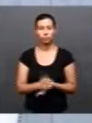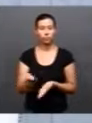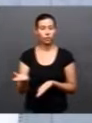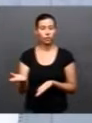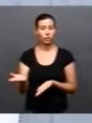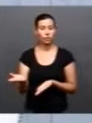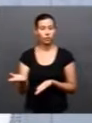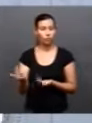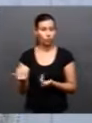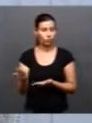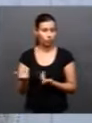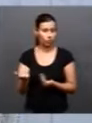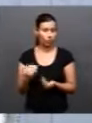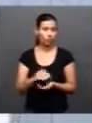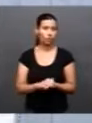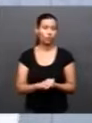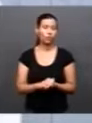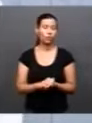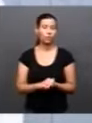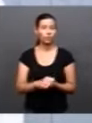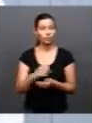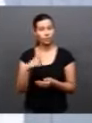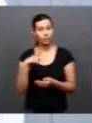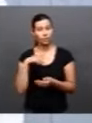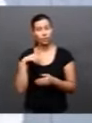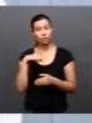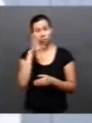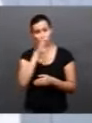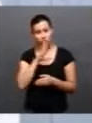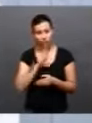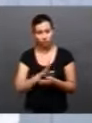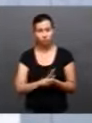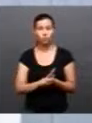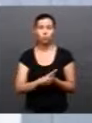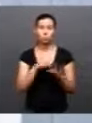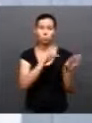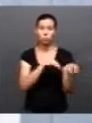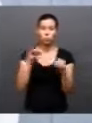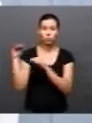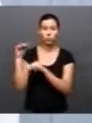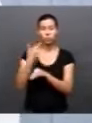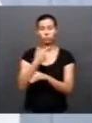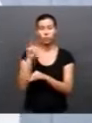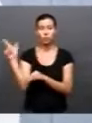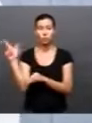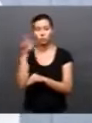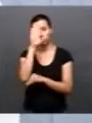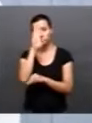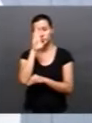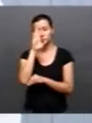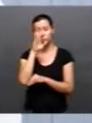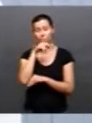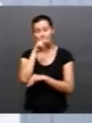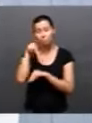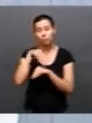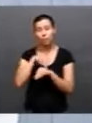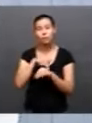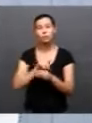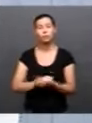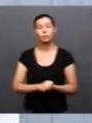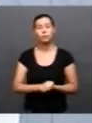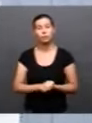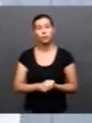e talentosos cérebros aqui no Brasil. Então, realmente é algo preocupante, não sei o que vai acontecer. Mas, por